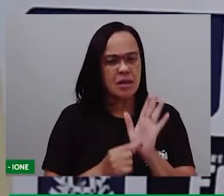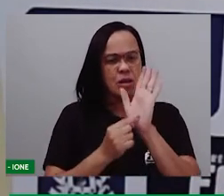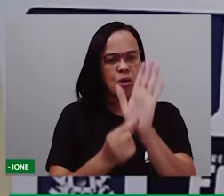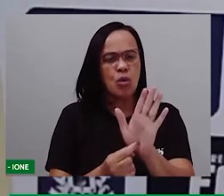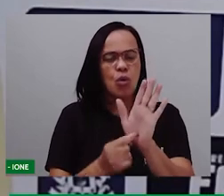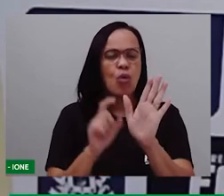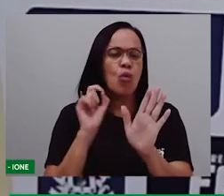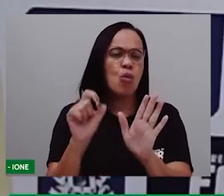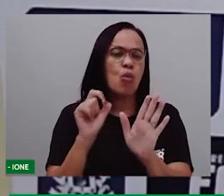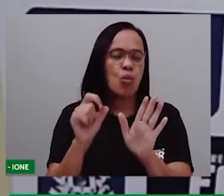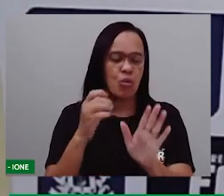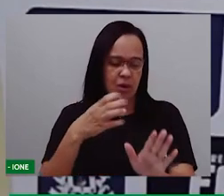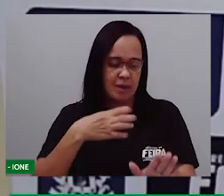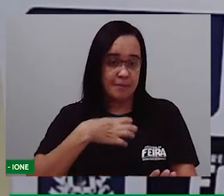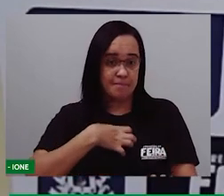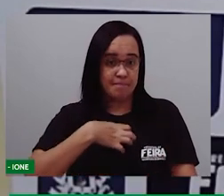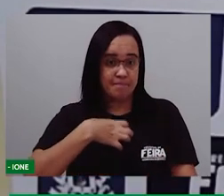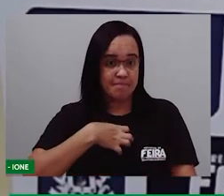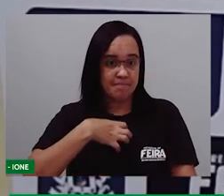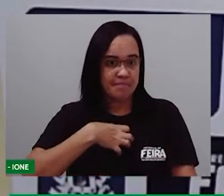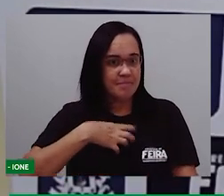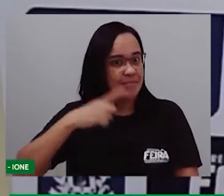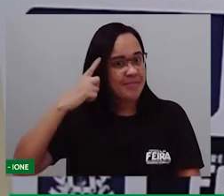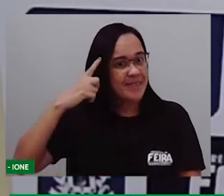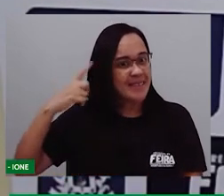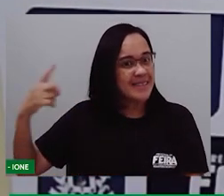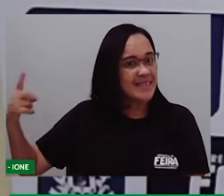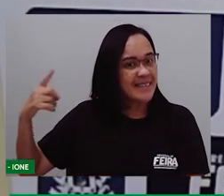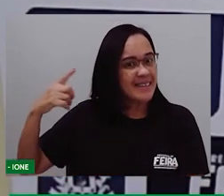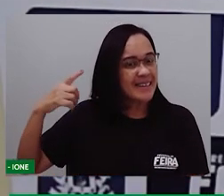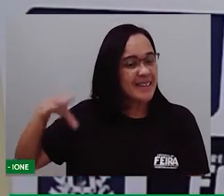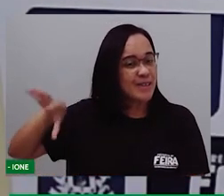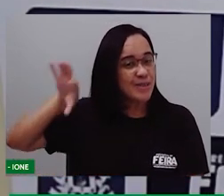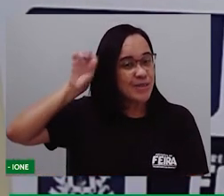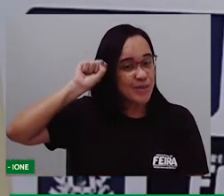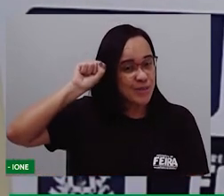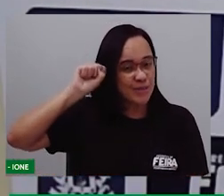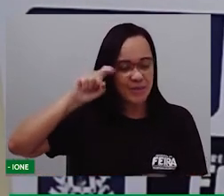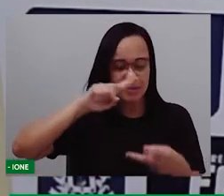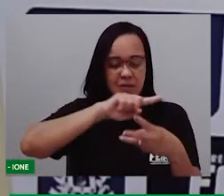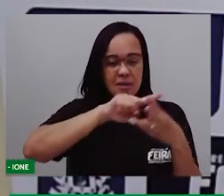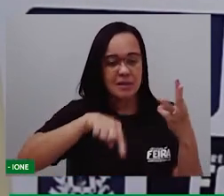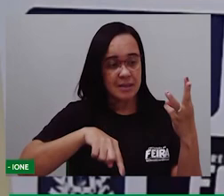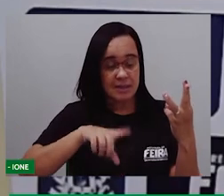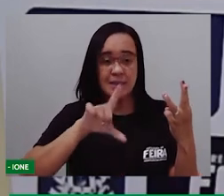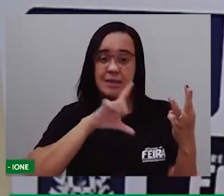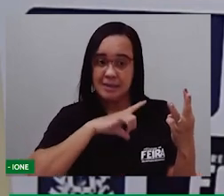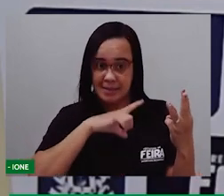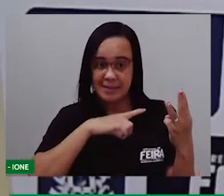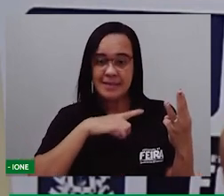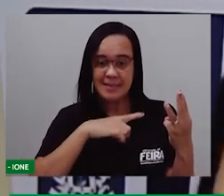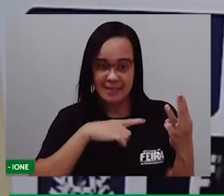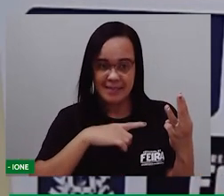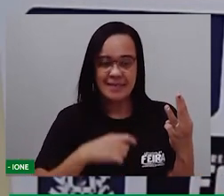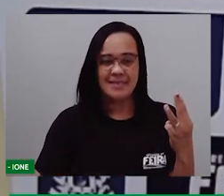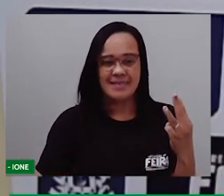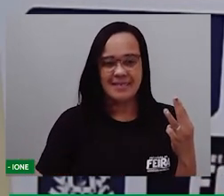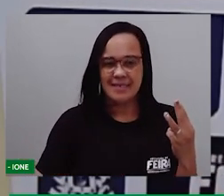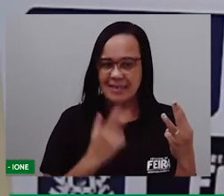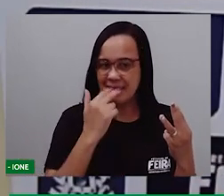presença de noção da letra três diferentes planeta tá indo